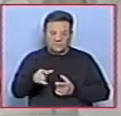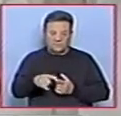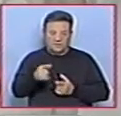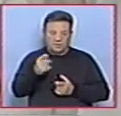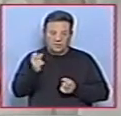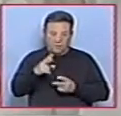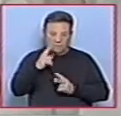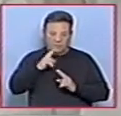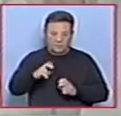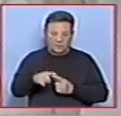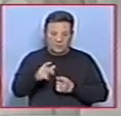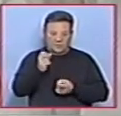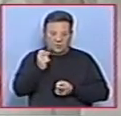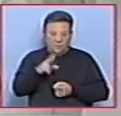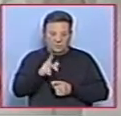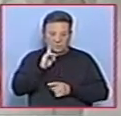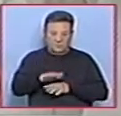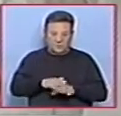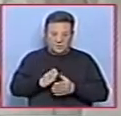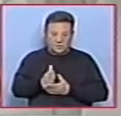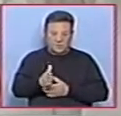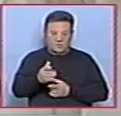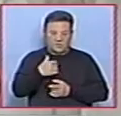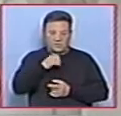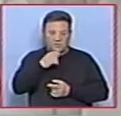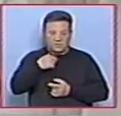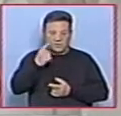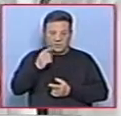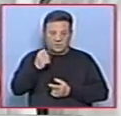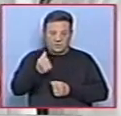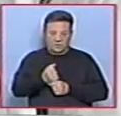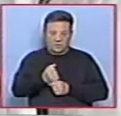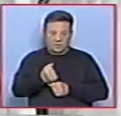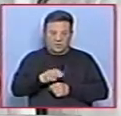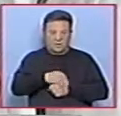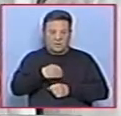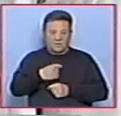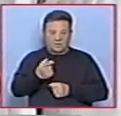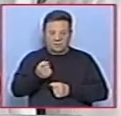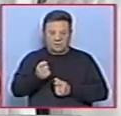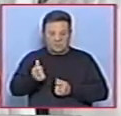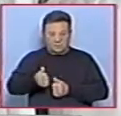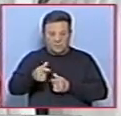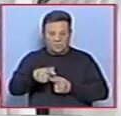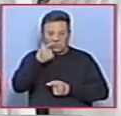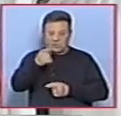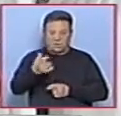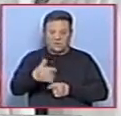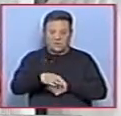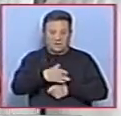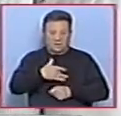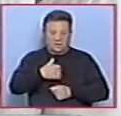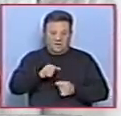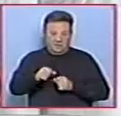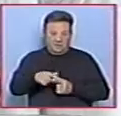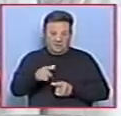e tentando novos diagnósticos, novos procedimentos e melhorar o nosso raciocínio clínico. Era um senhor com um infarto e, portanto, quase